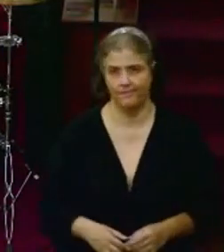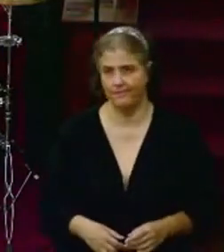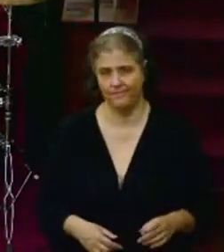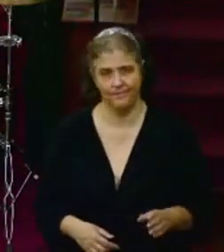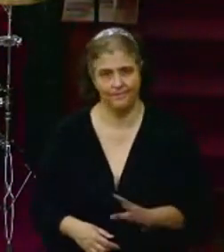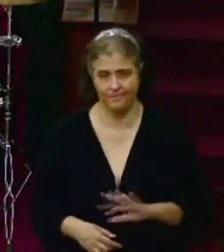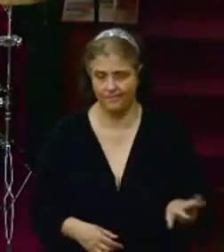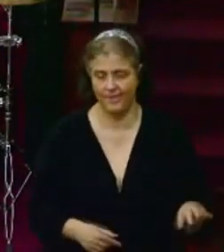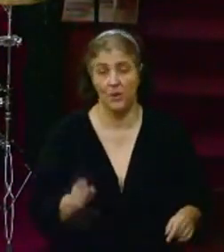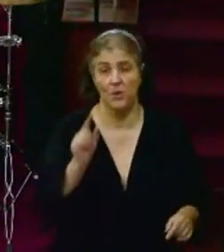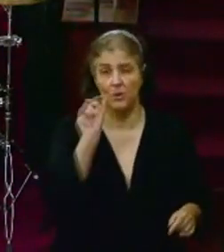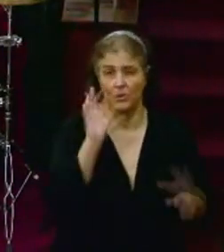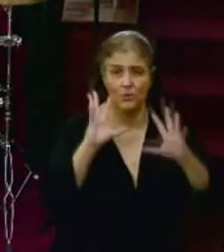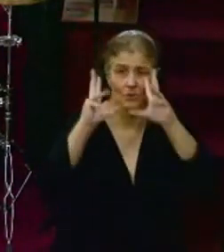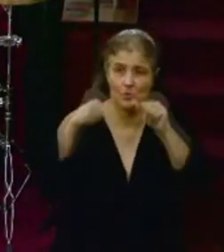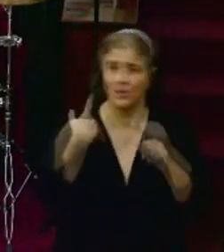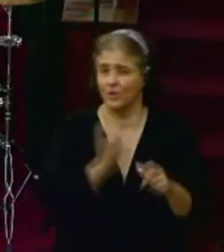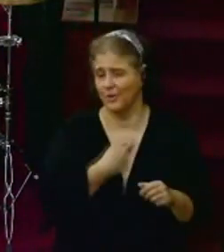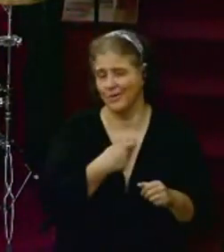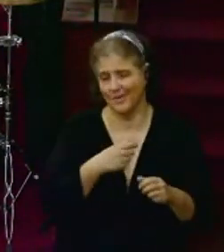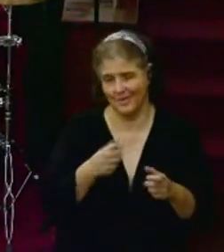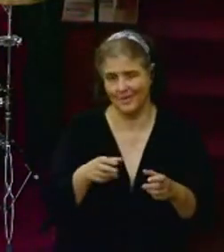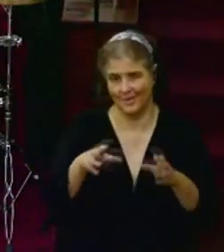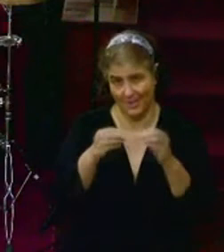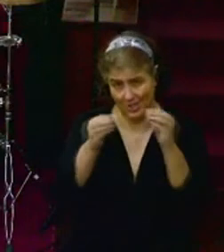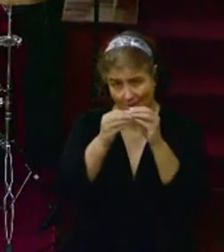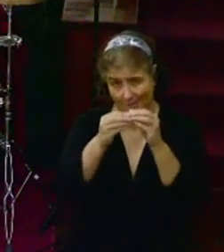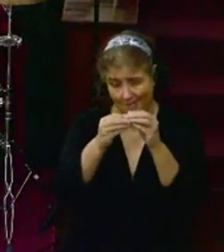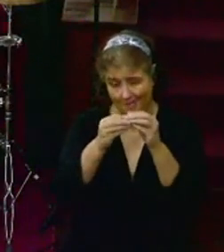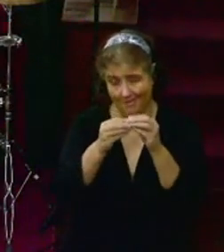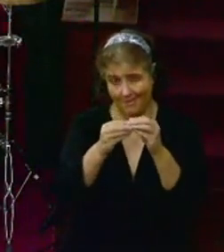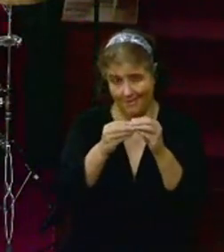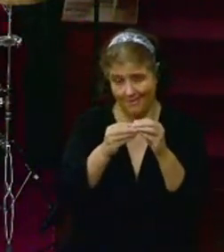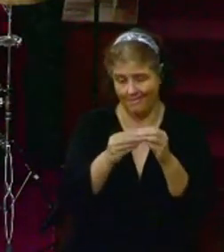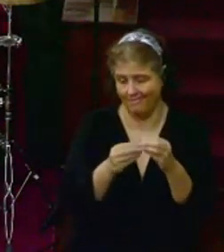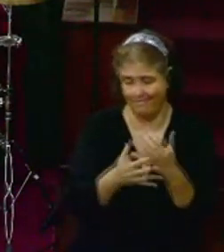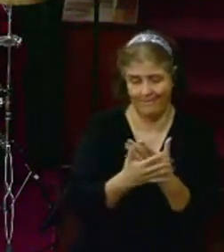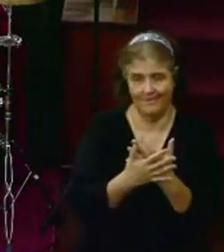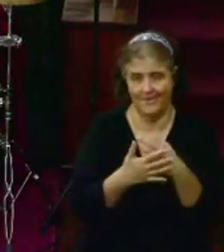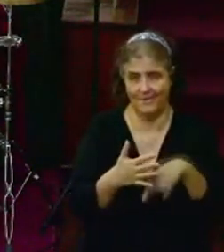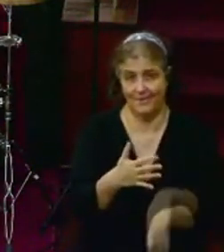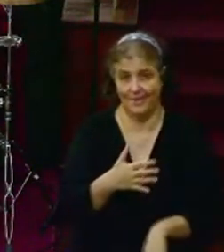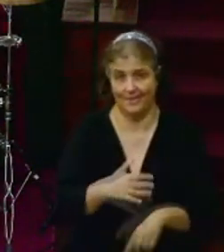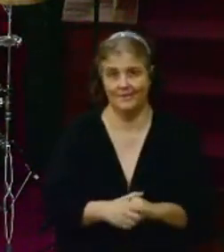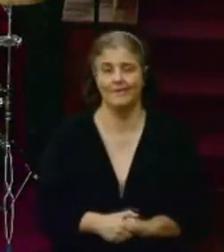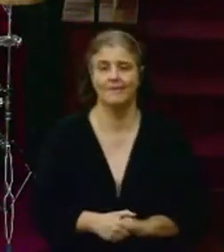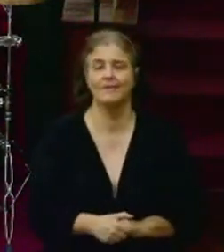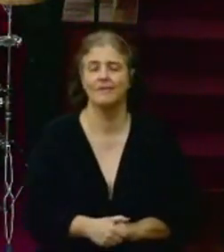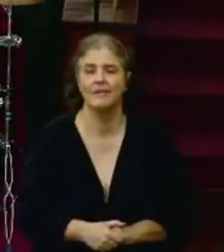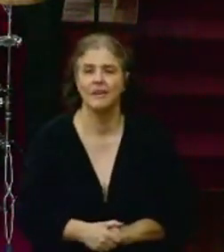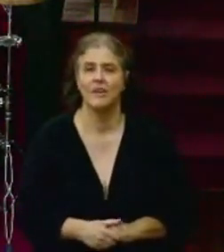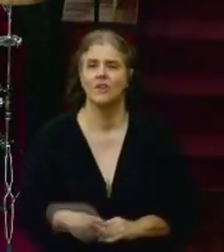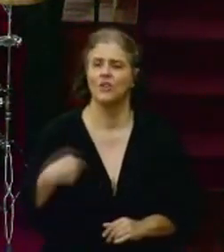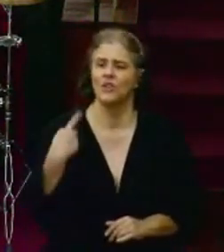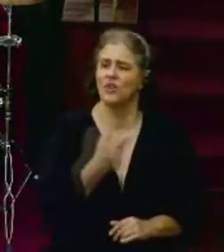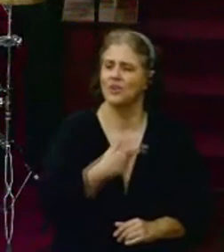Mas o Senhor graciosamente nos escolheu, nos chamou, Ainda que indignos, fomos escolhidos,